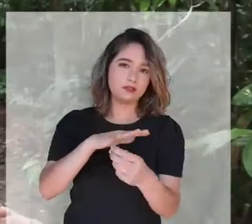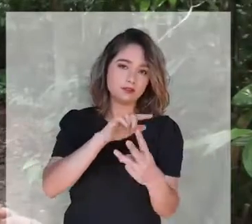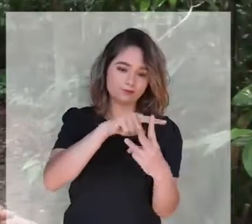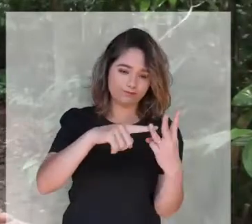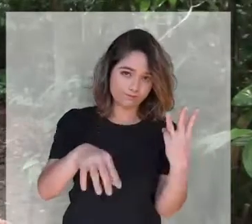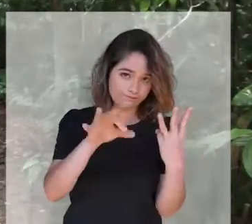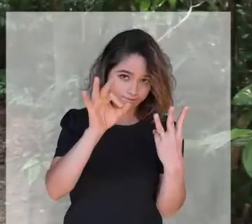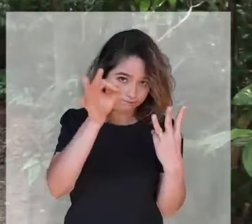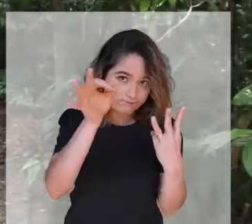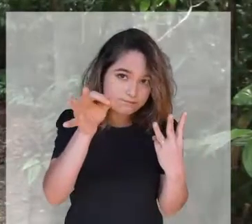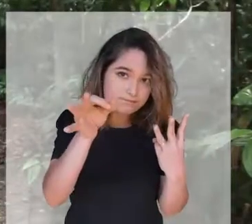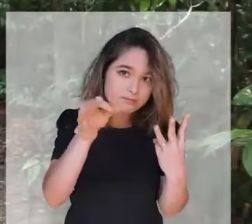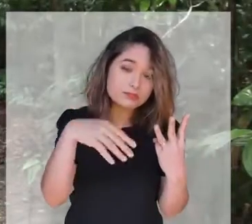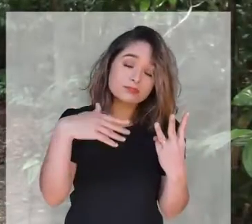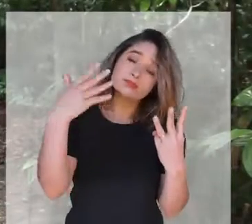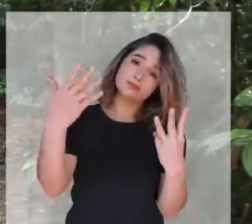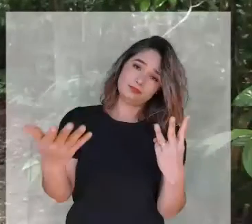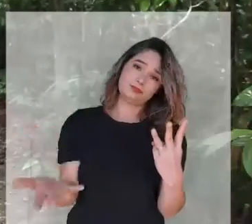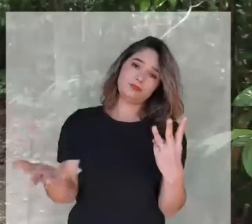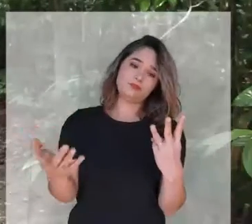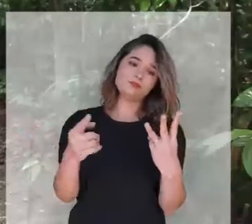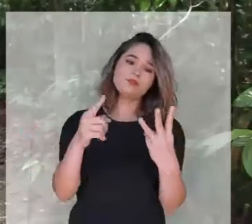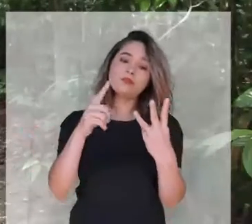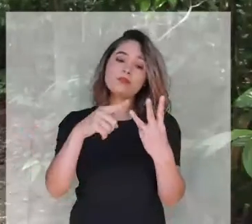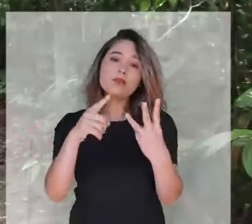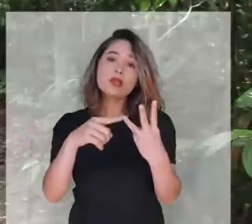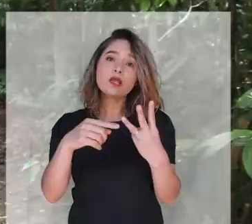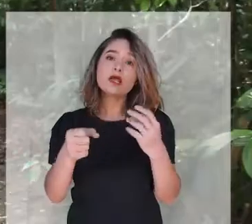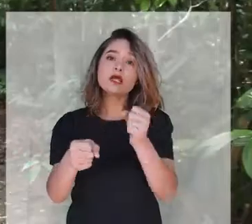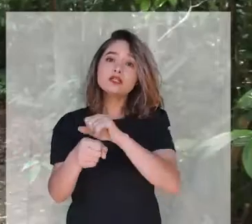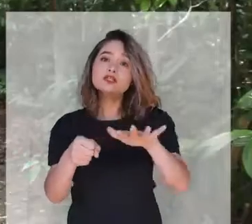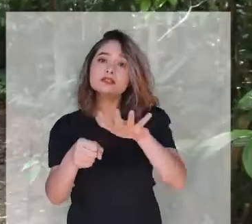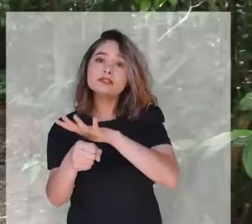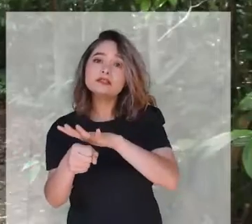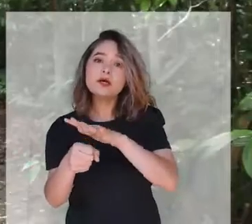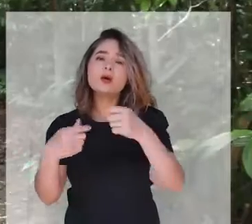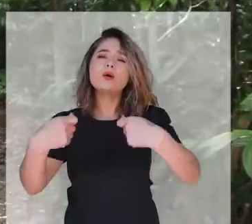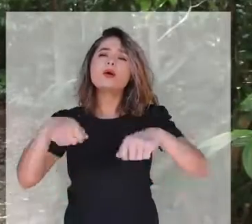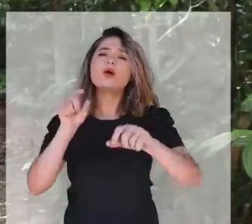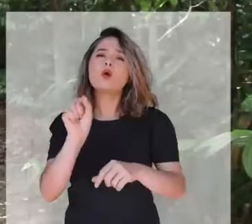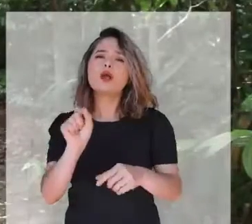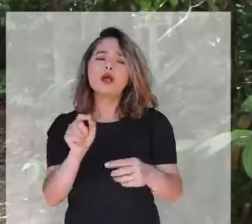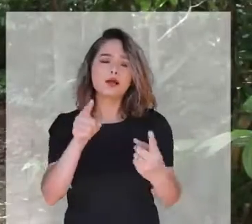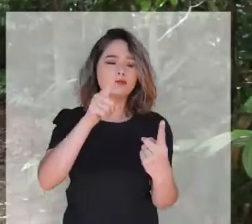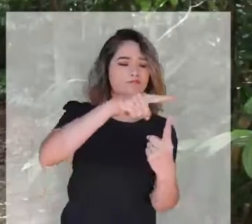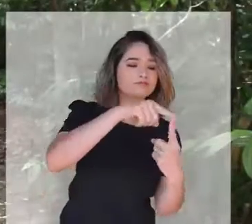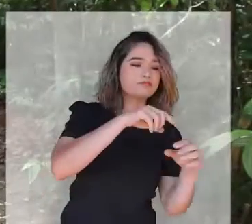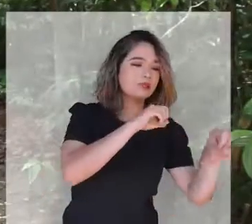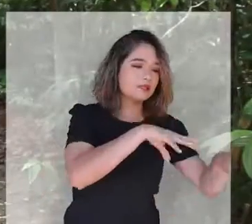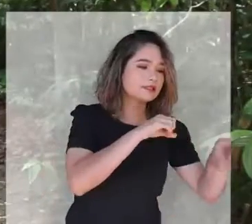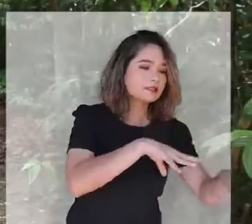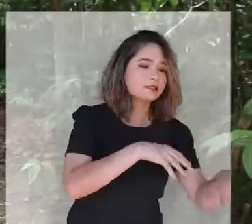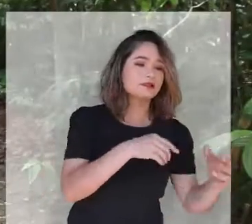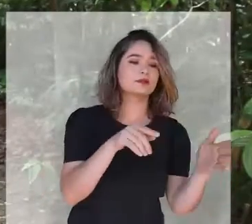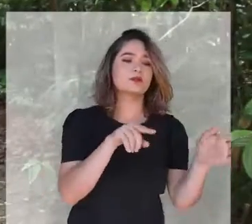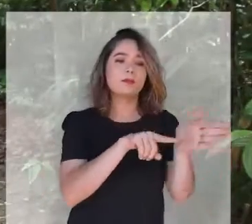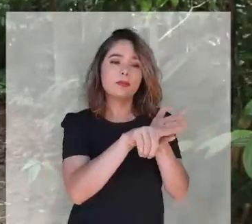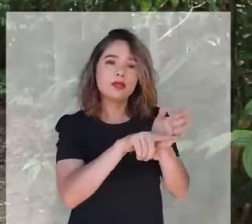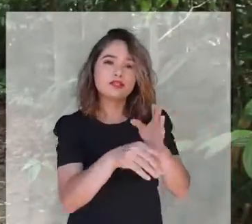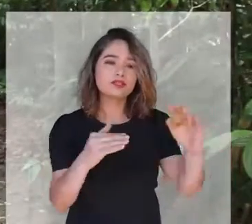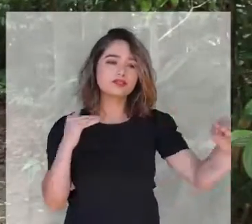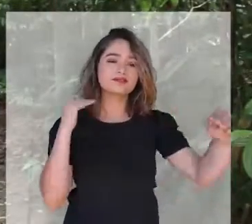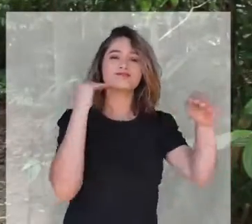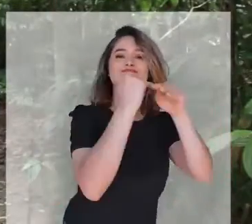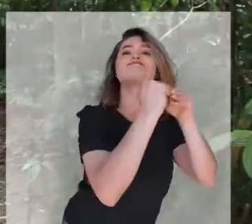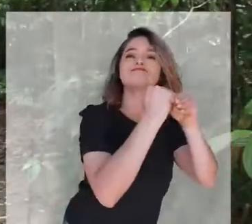como o ensino e assim como a pesquisa, a extensão precisa caminhar par e passo também com o ensino